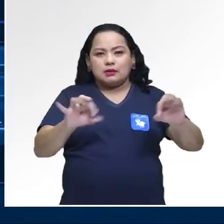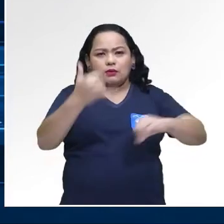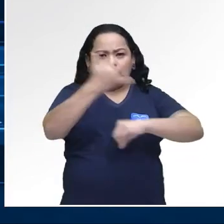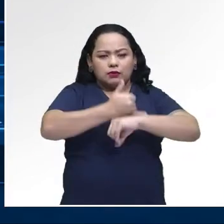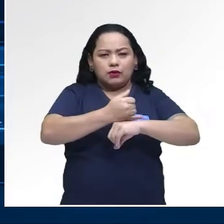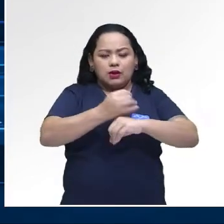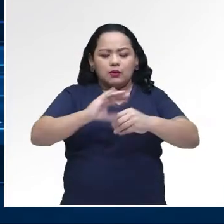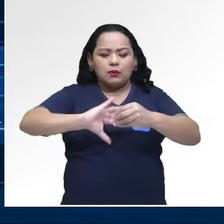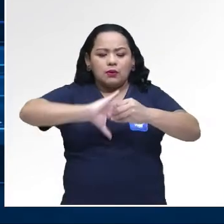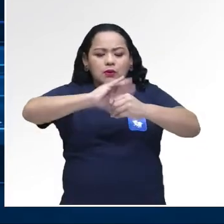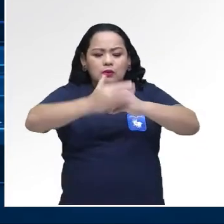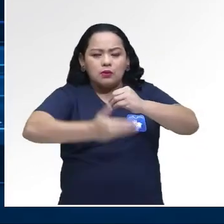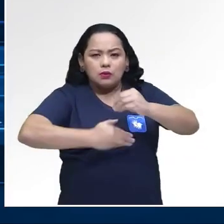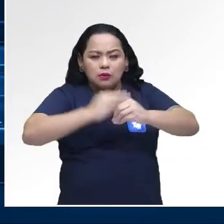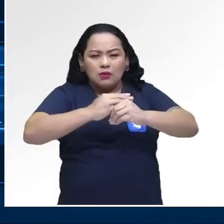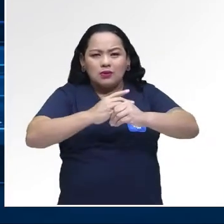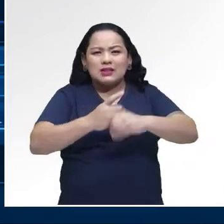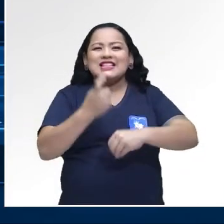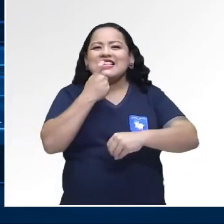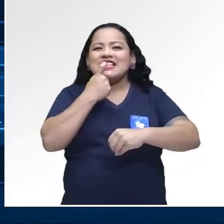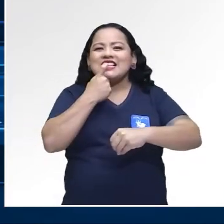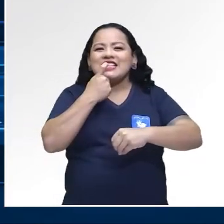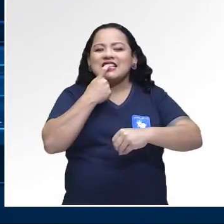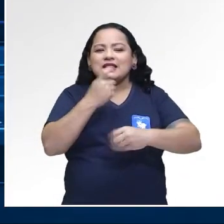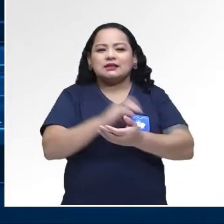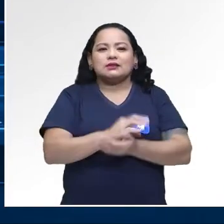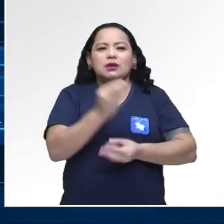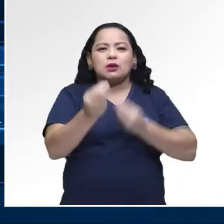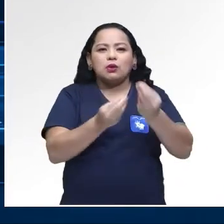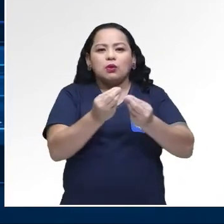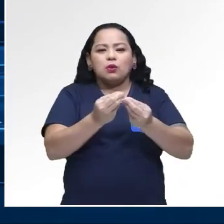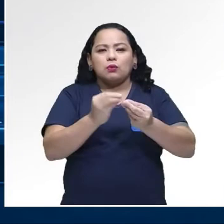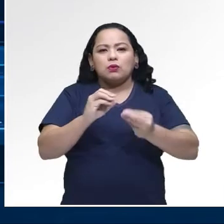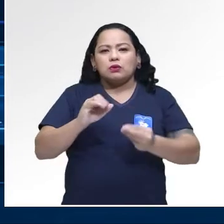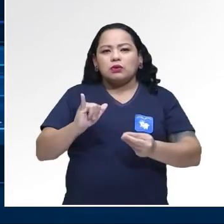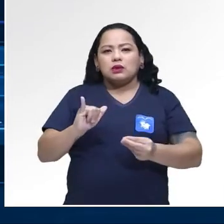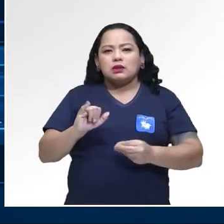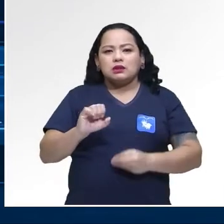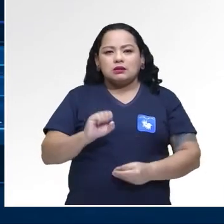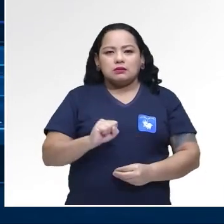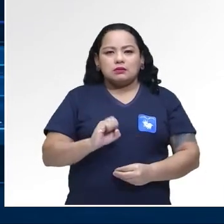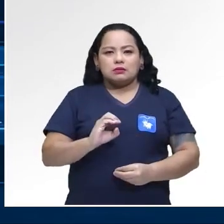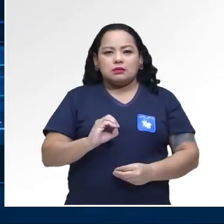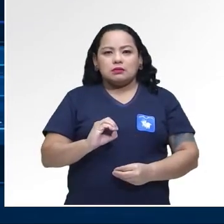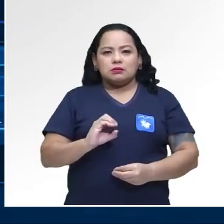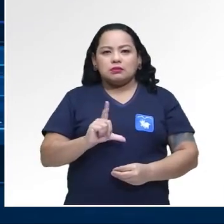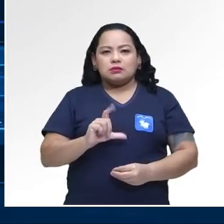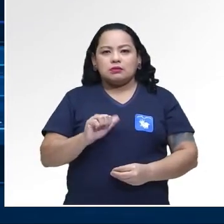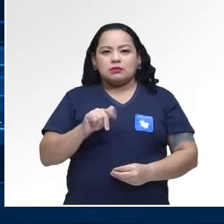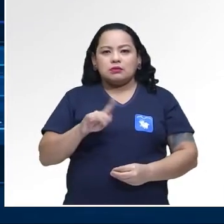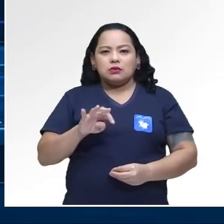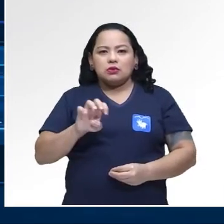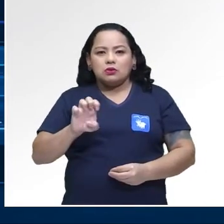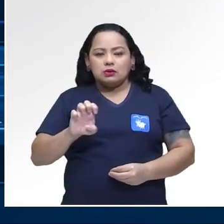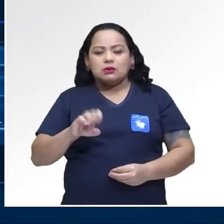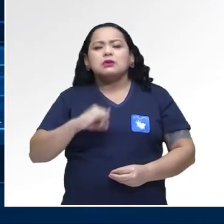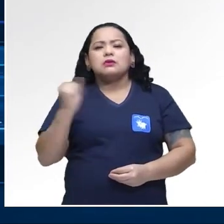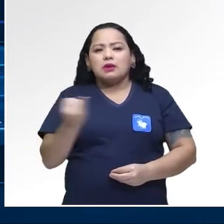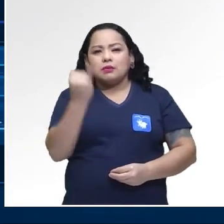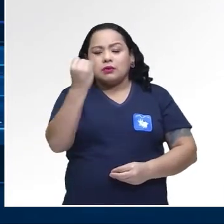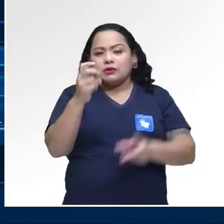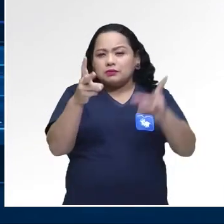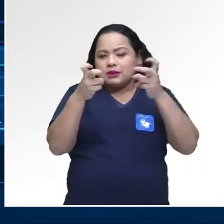A professora Sara até falou para vocês sobre eles. Né? Então, ele vai isolar ali essa carga elétrica. E é importante, né, a gente